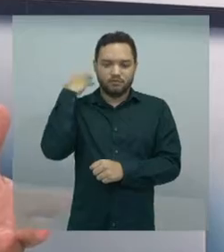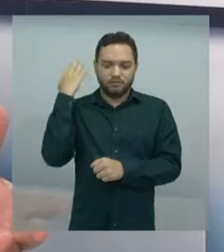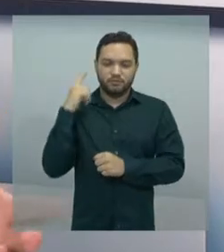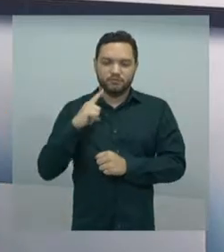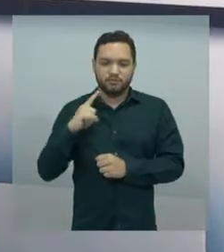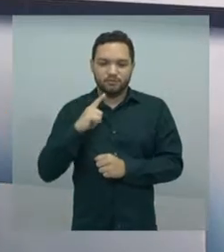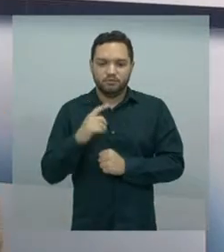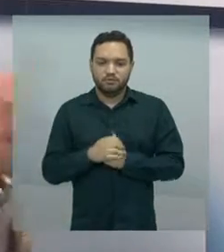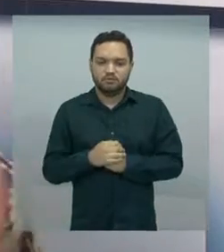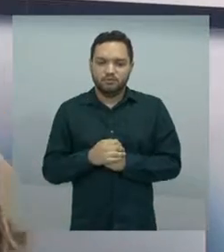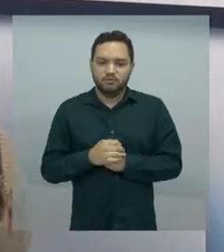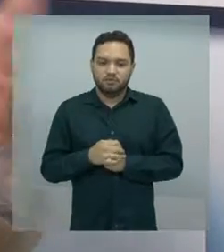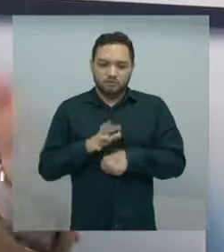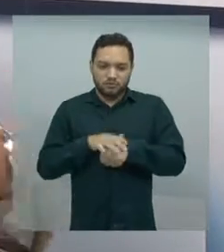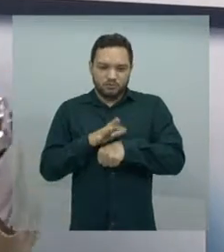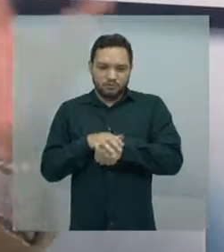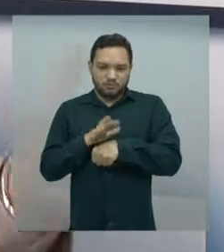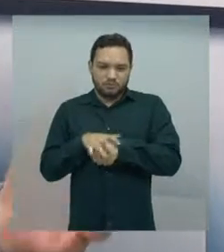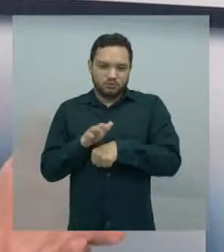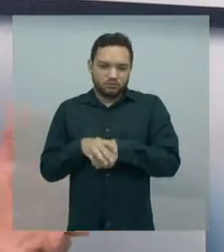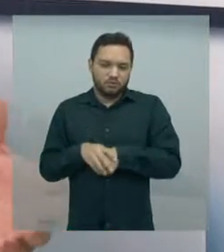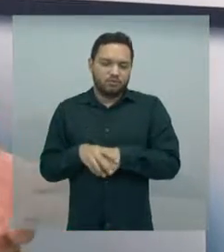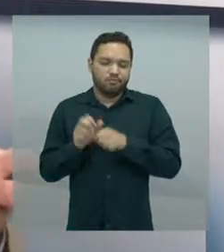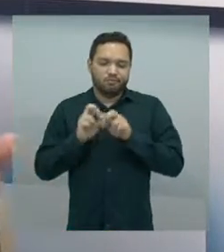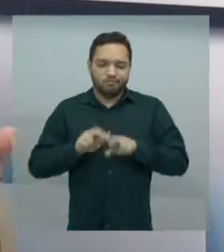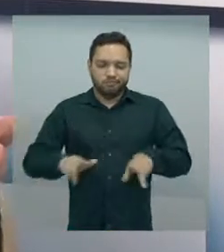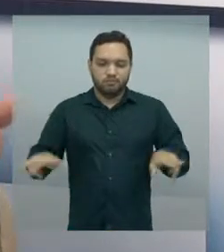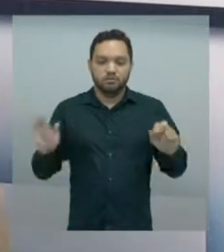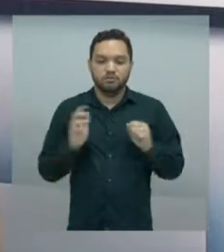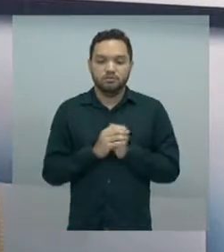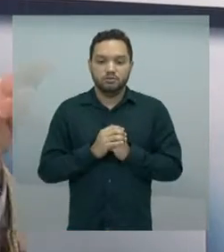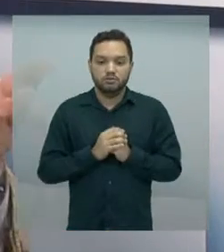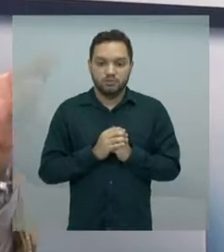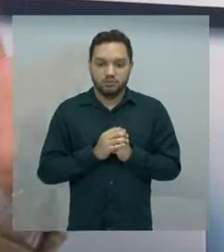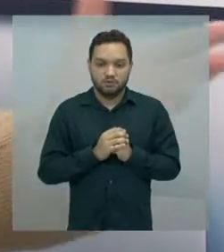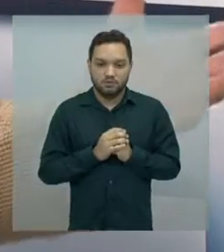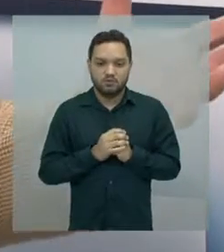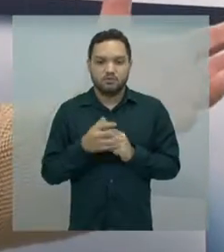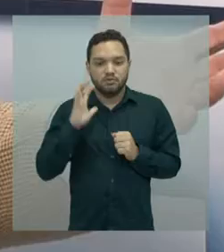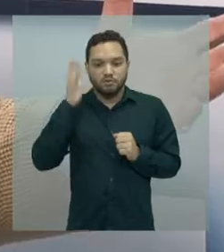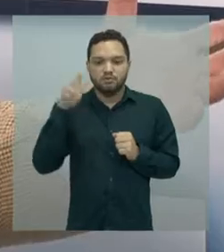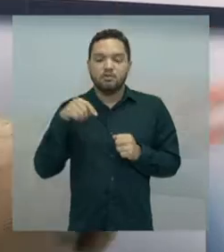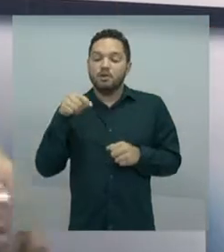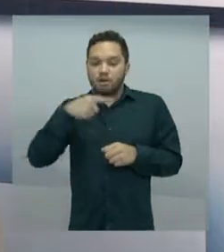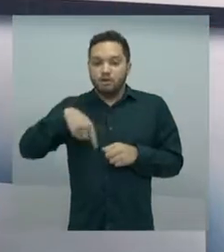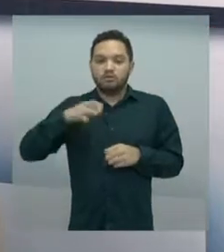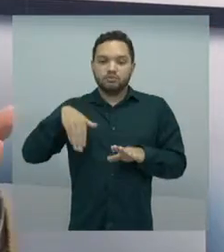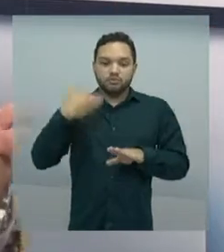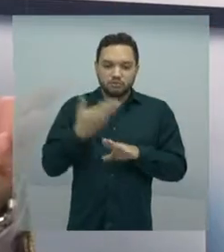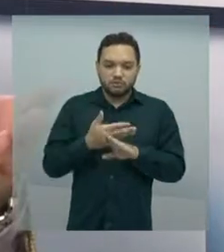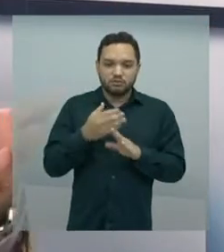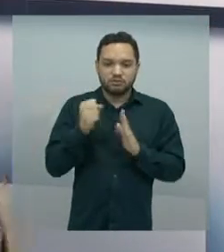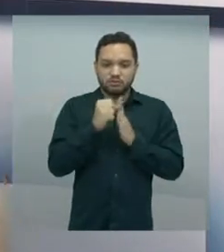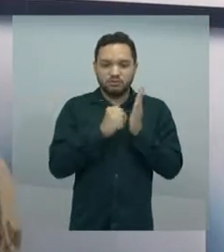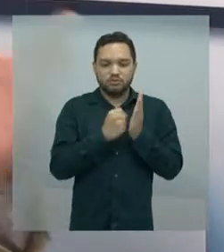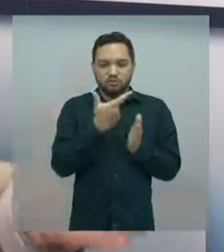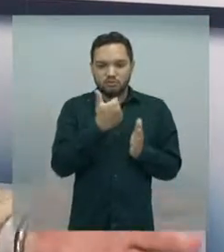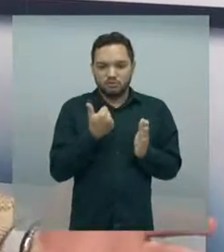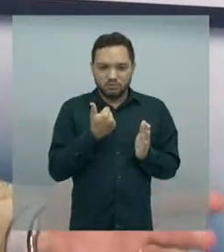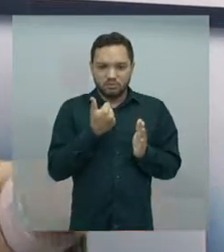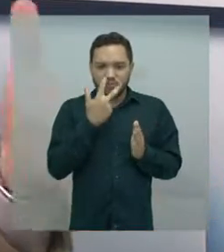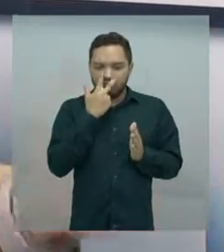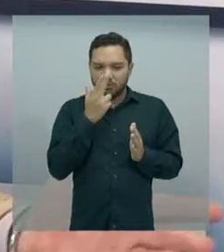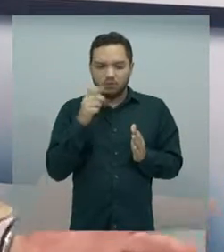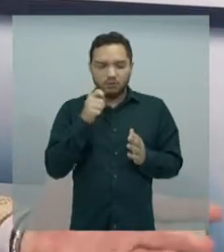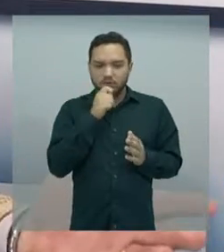foi as doenças, as pestes, as cóleras, enfim, e tomaram a decisão. E a gente ainda, no século XXI, não toma essa